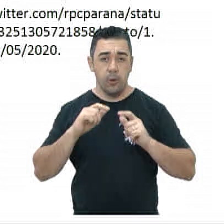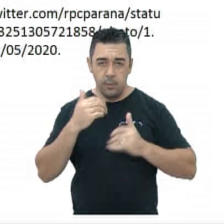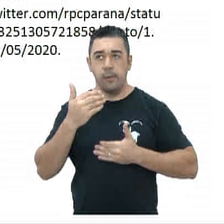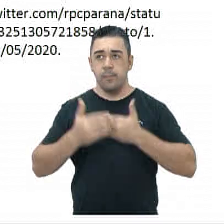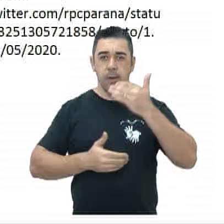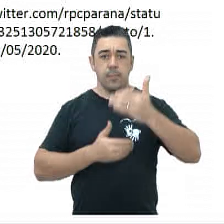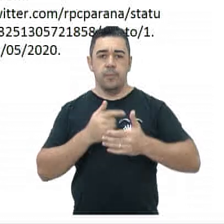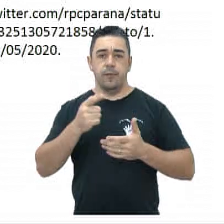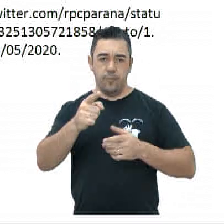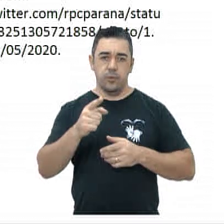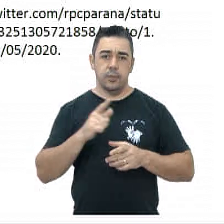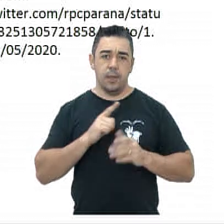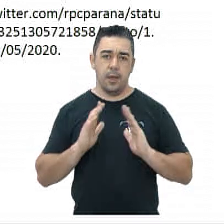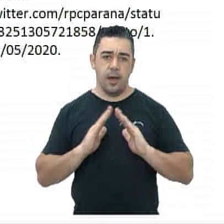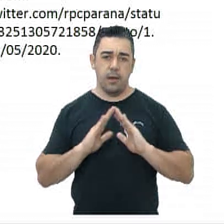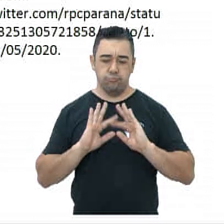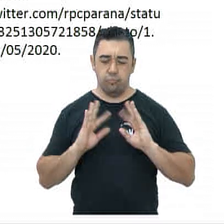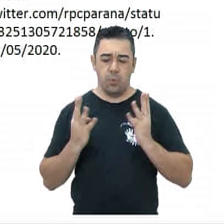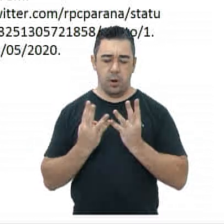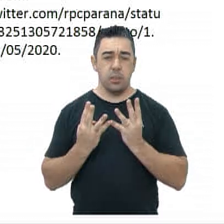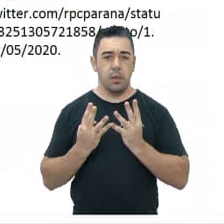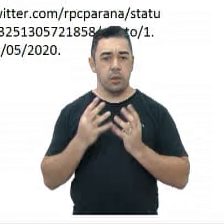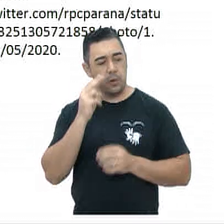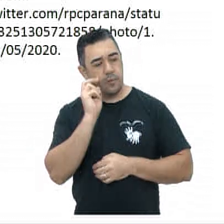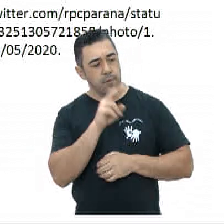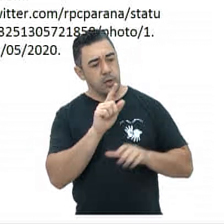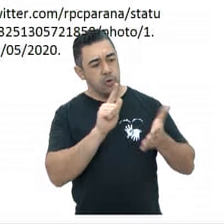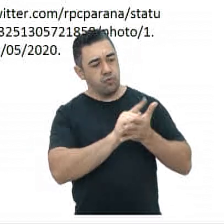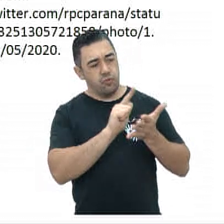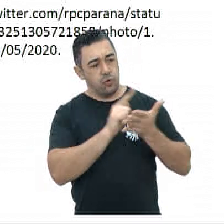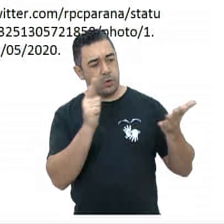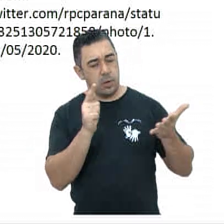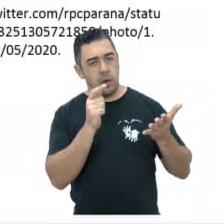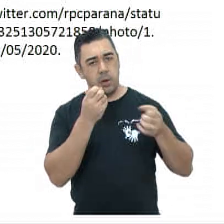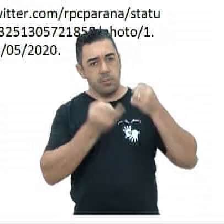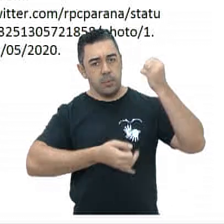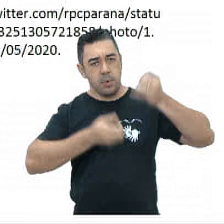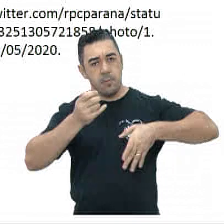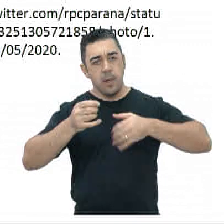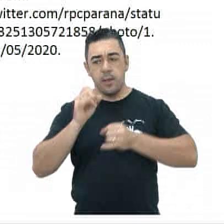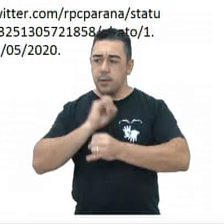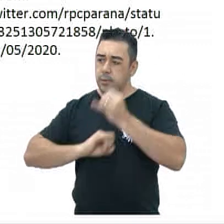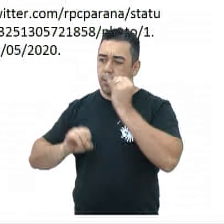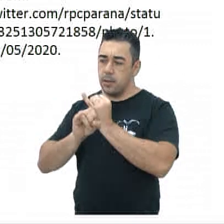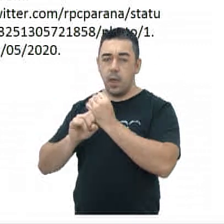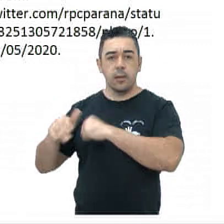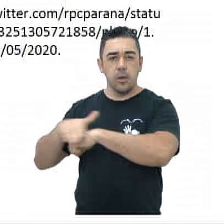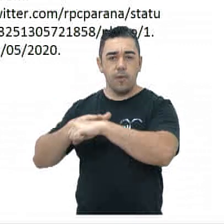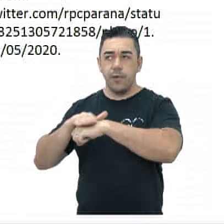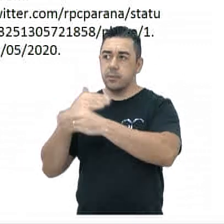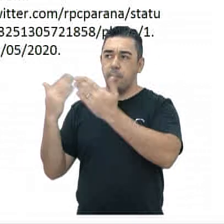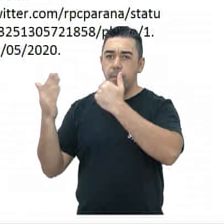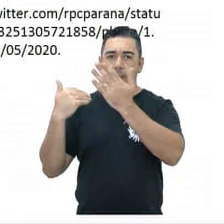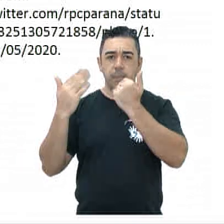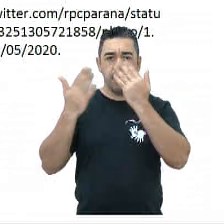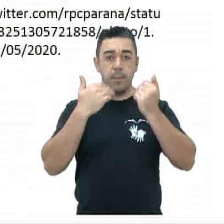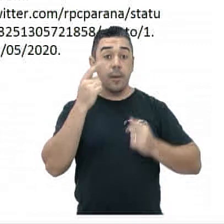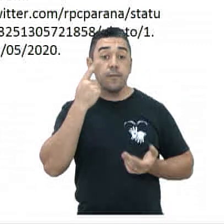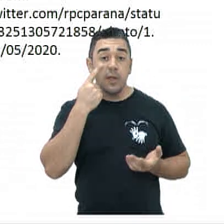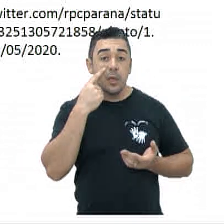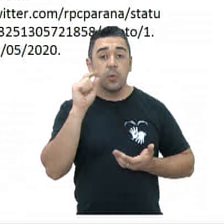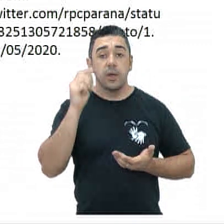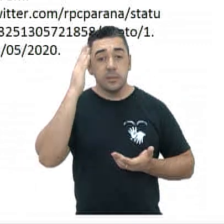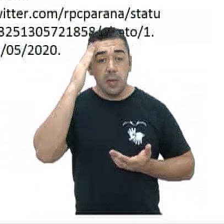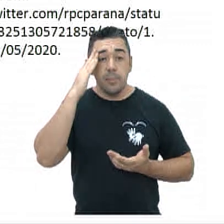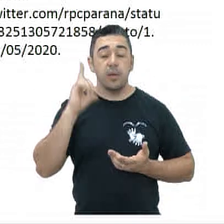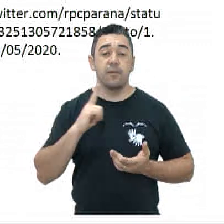que você, nesse isolamento social, você deve ver jornal, deve estar lá em sites online, conversando com seus colegas, querendo saber quanto que